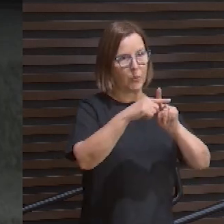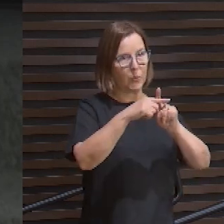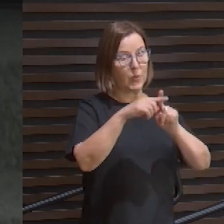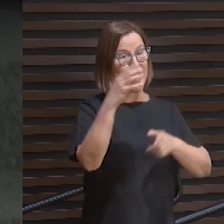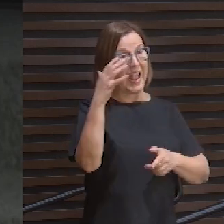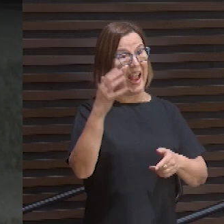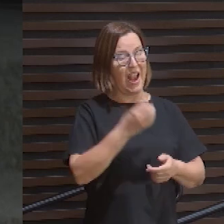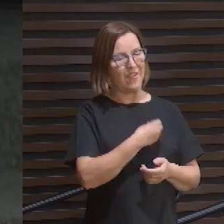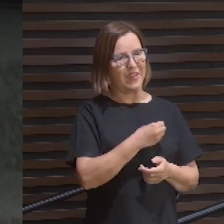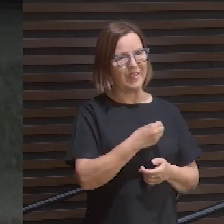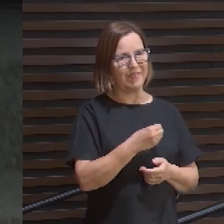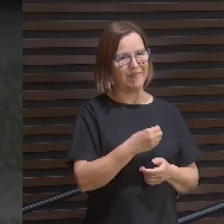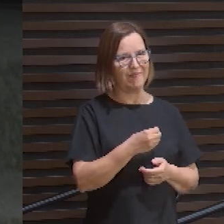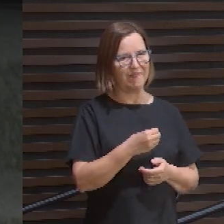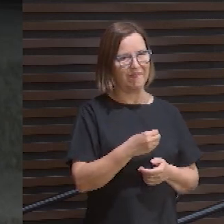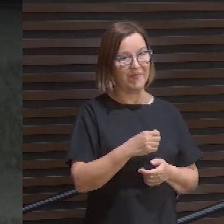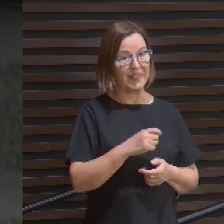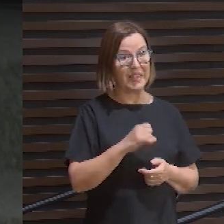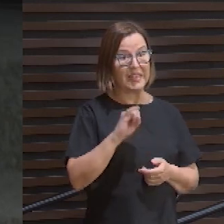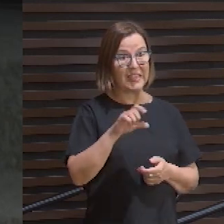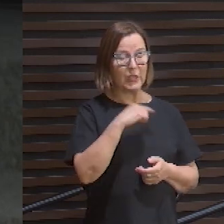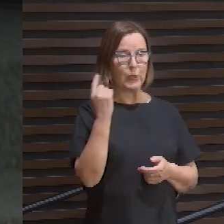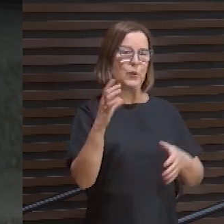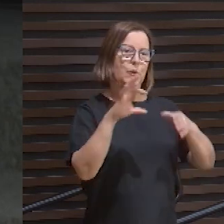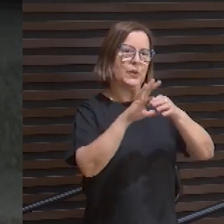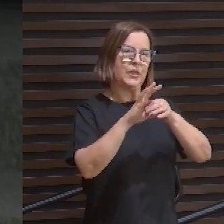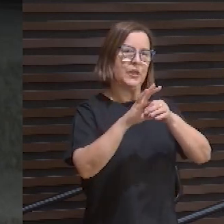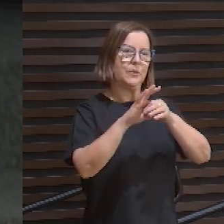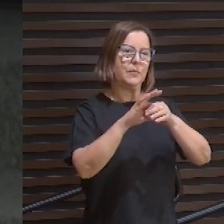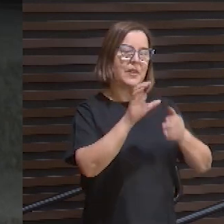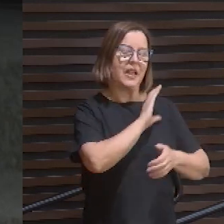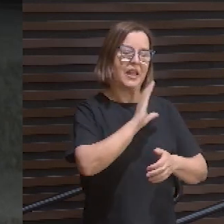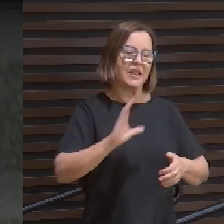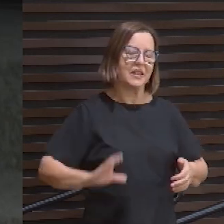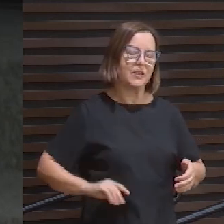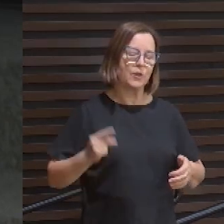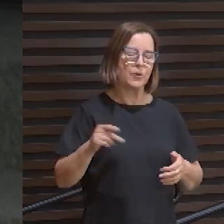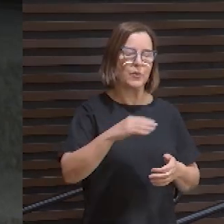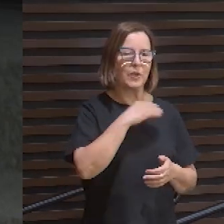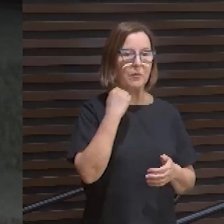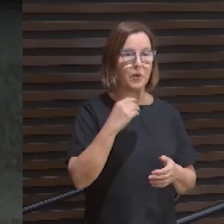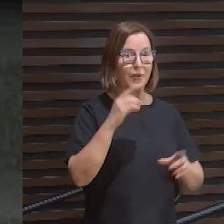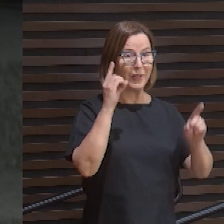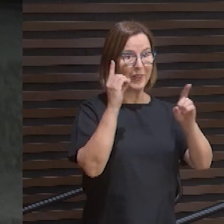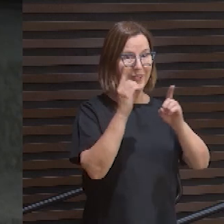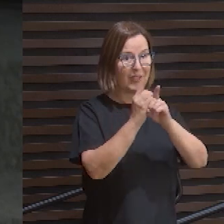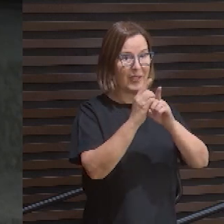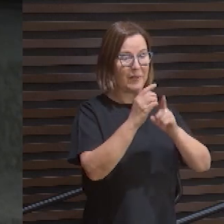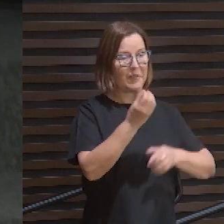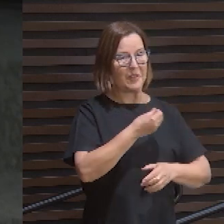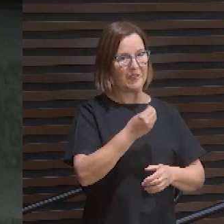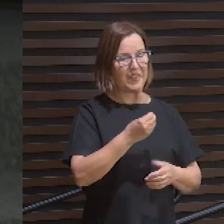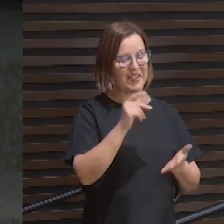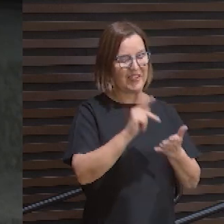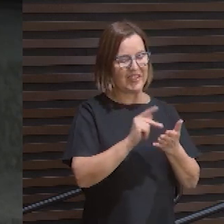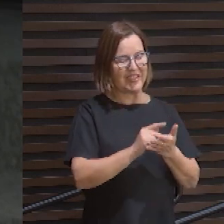Ao nos unirmos a Cristo em sua morte, encontramos a vida verdadeira em Cristo. A co-crucificação